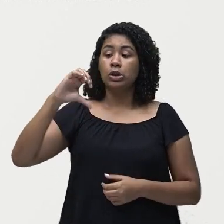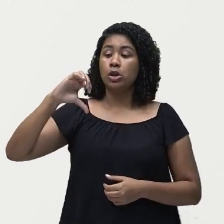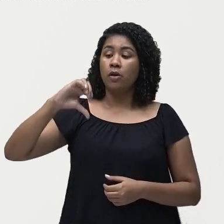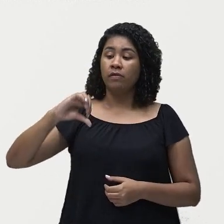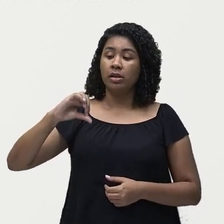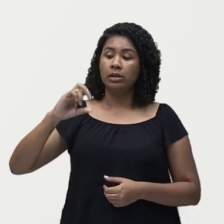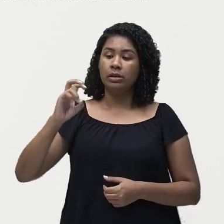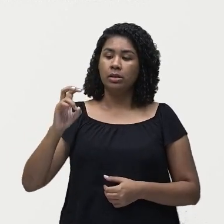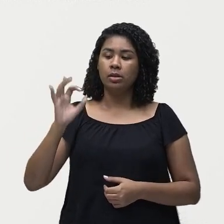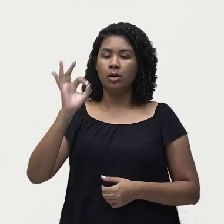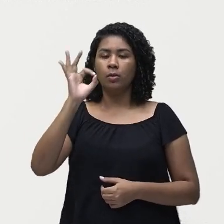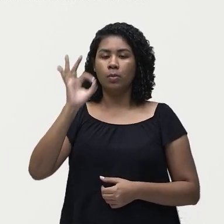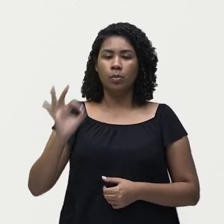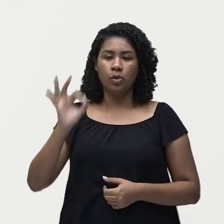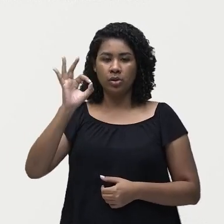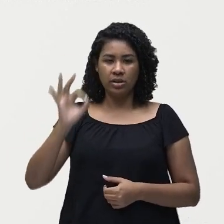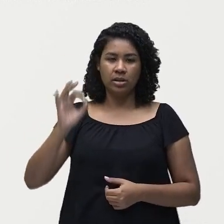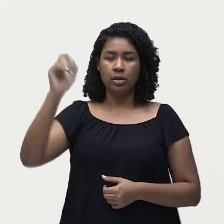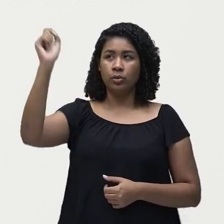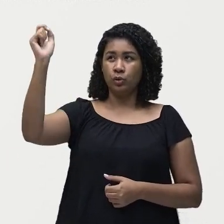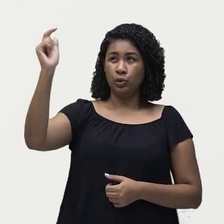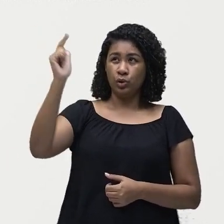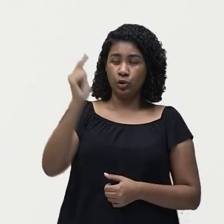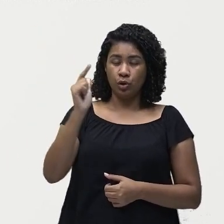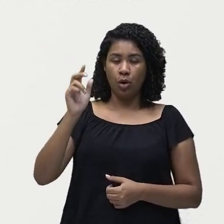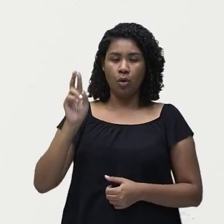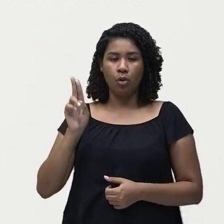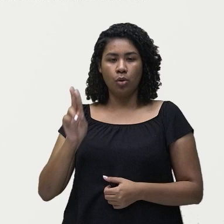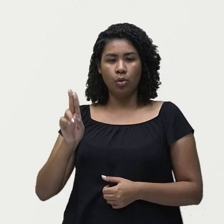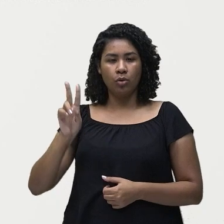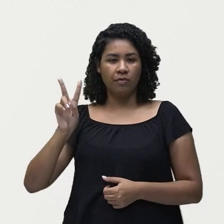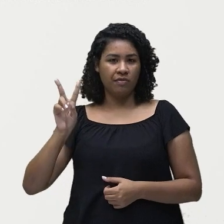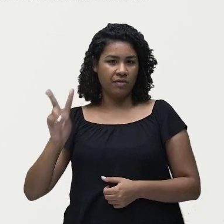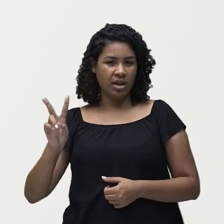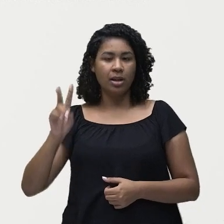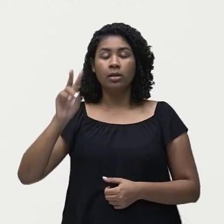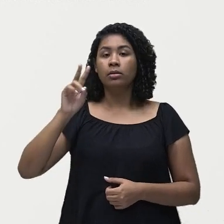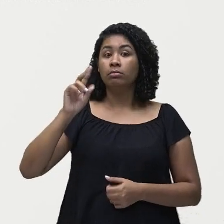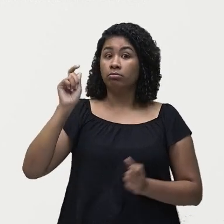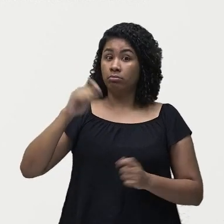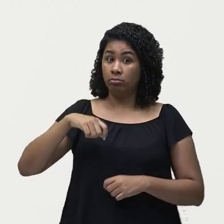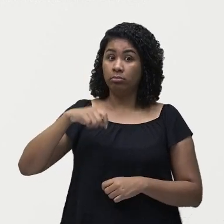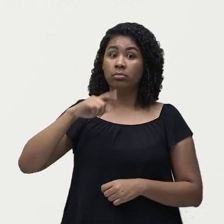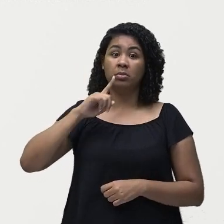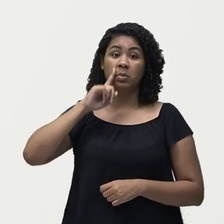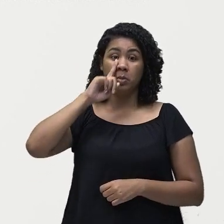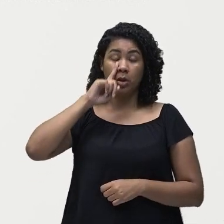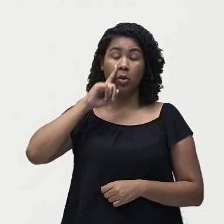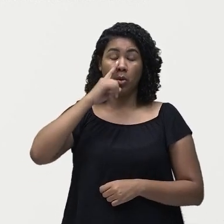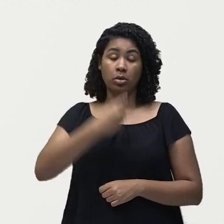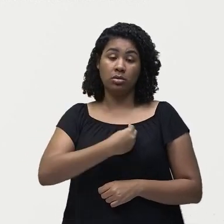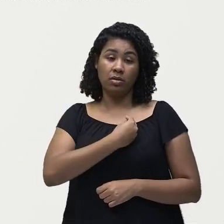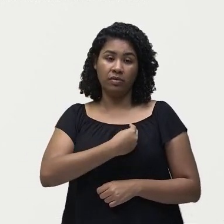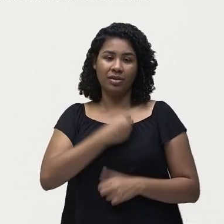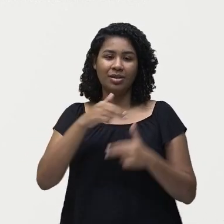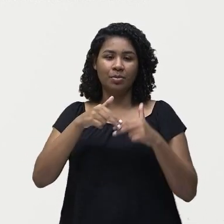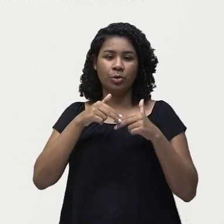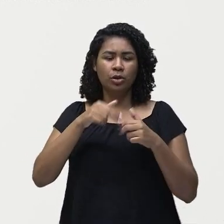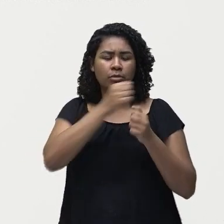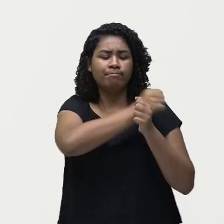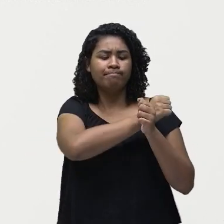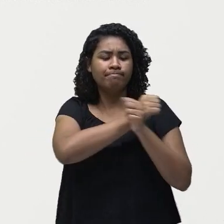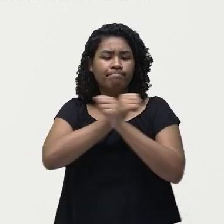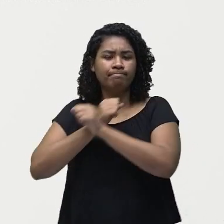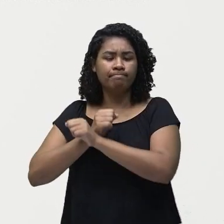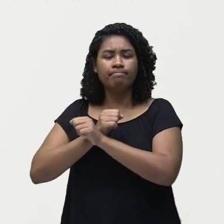95% da radiação ultravioleta, que é nociva, atinja a superfície da Terra. Né? Então,